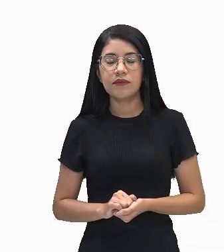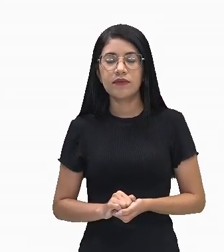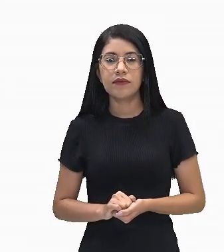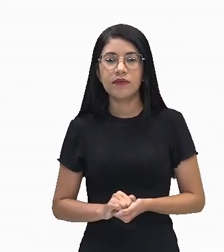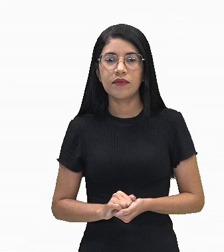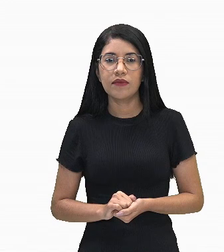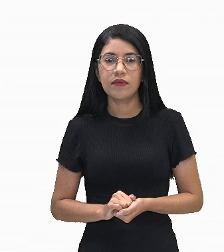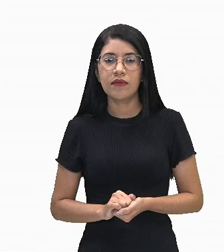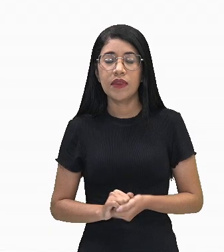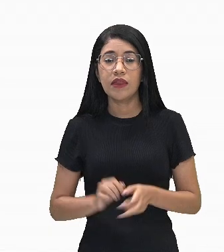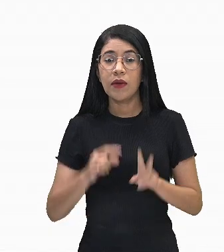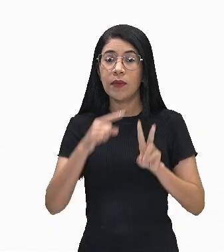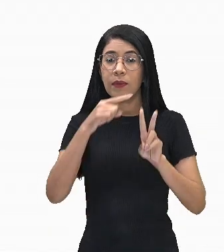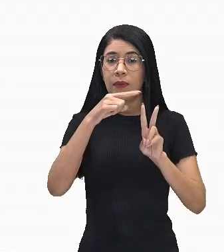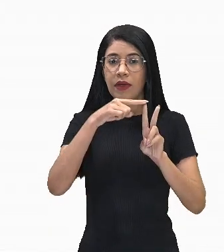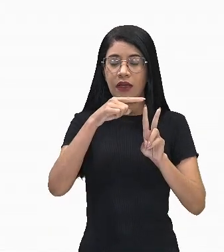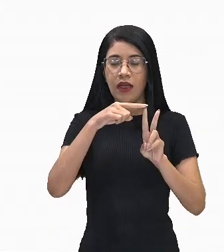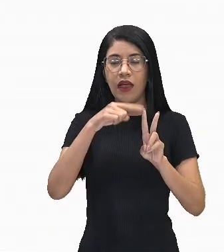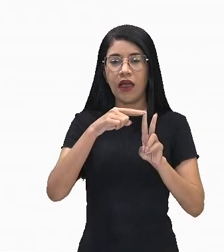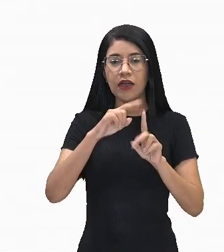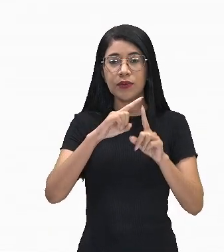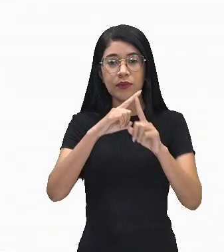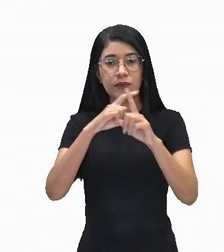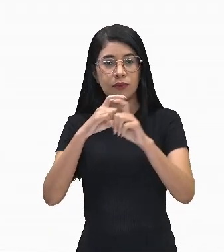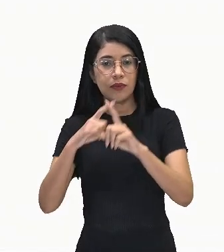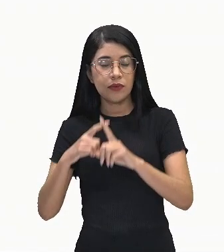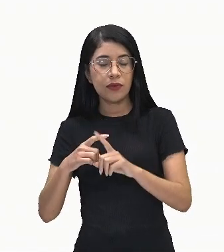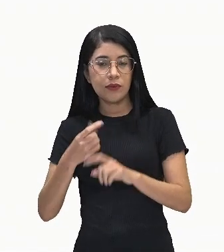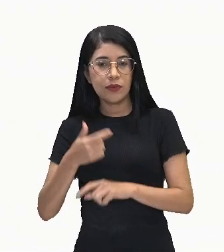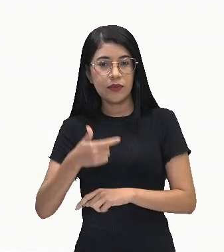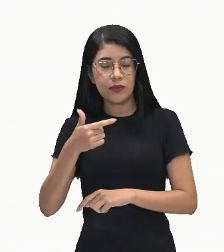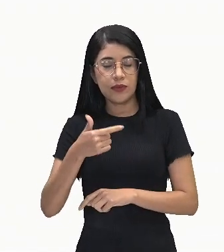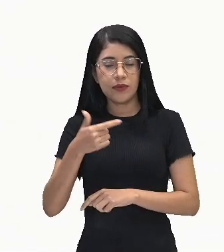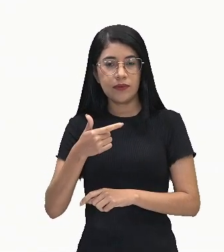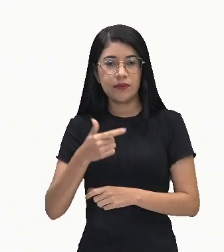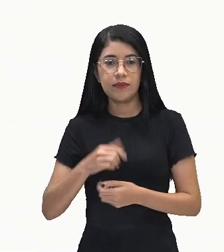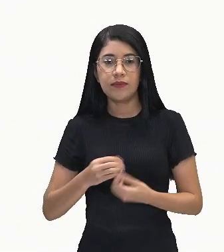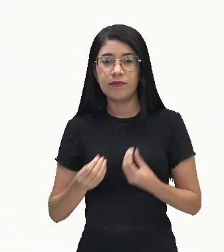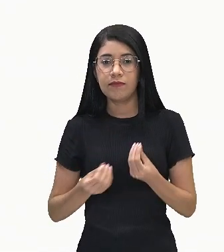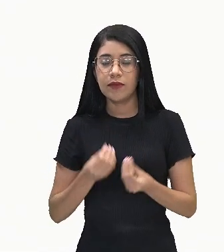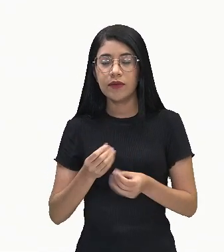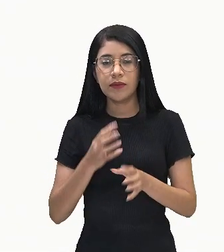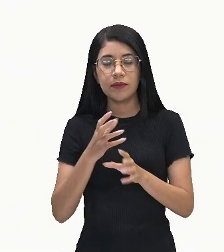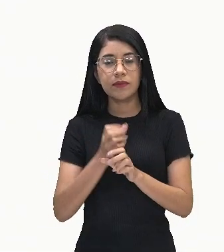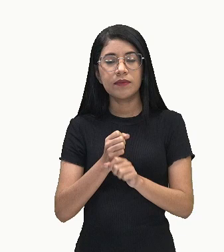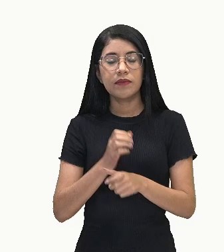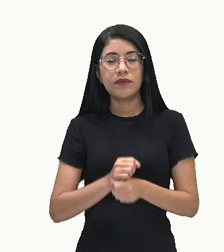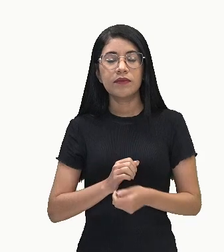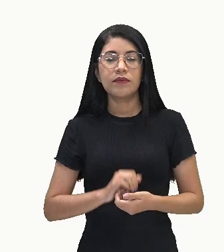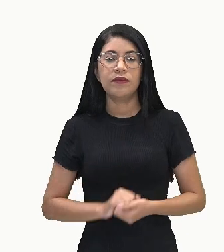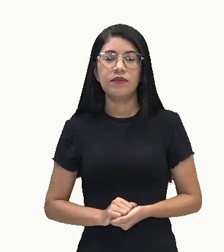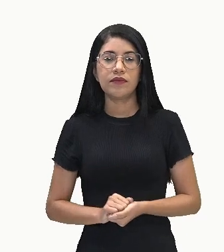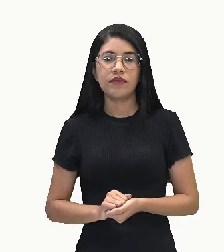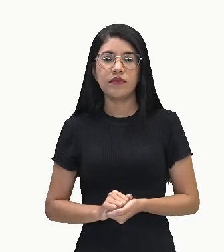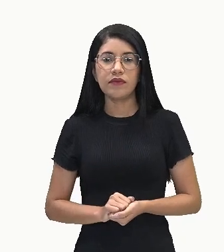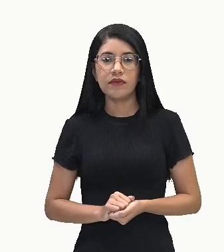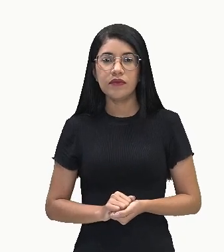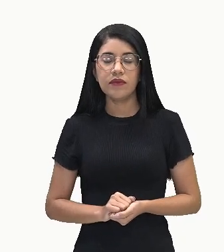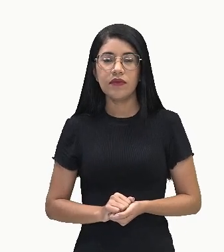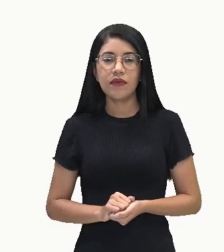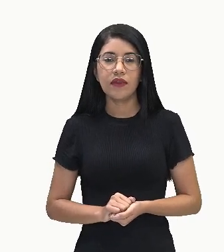Raiz de um polinômio de grau 2. Então, como é de praxe,